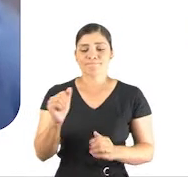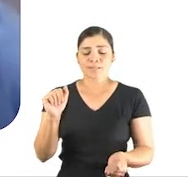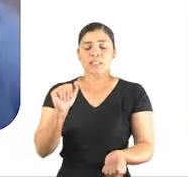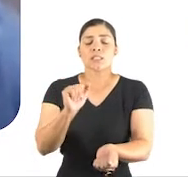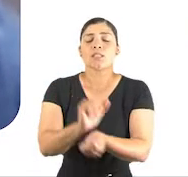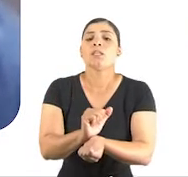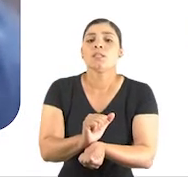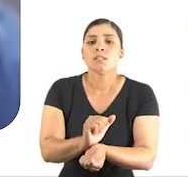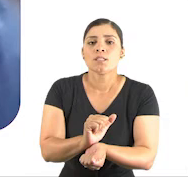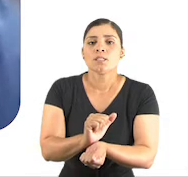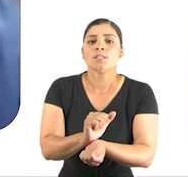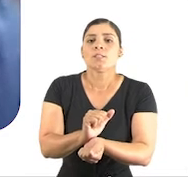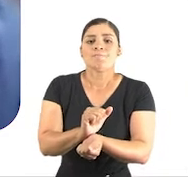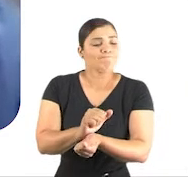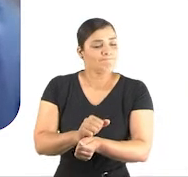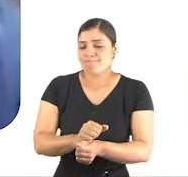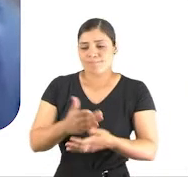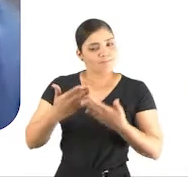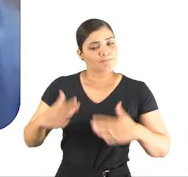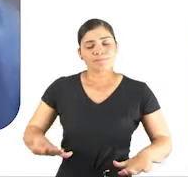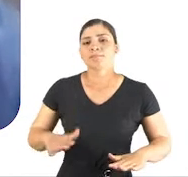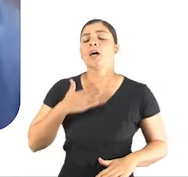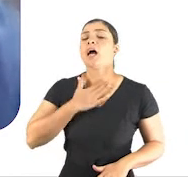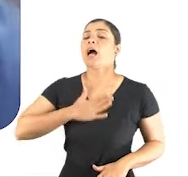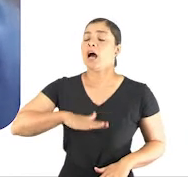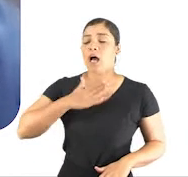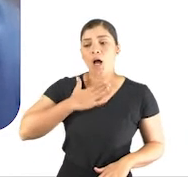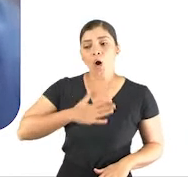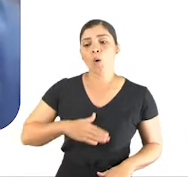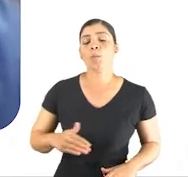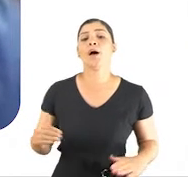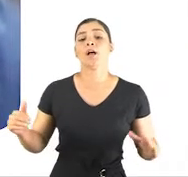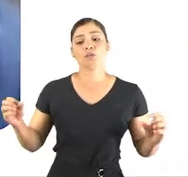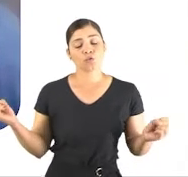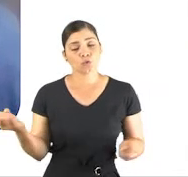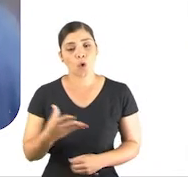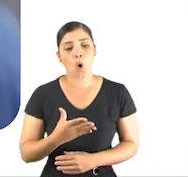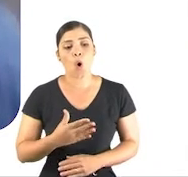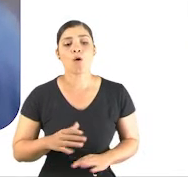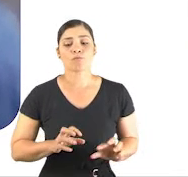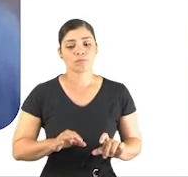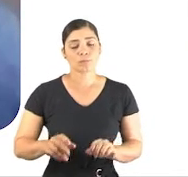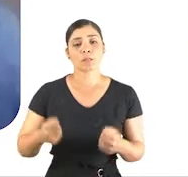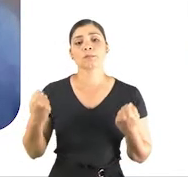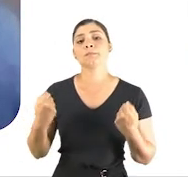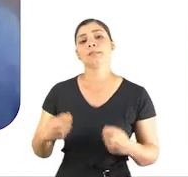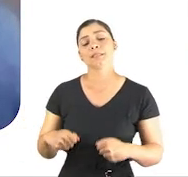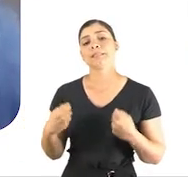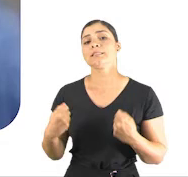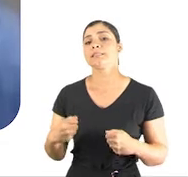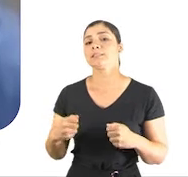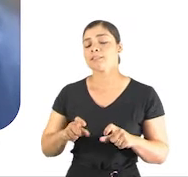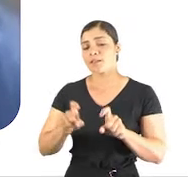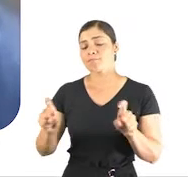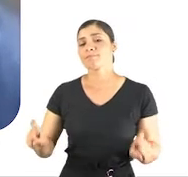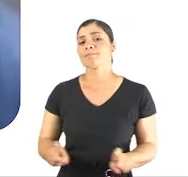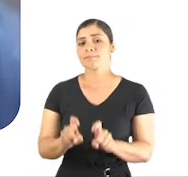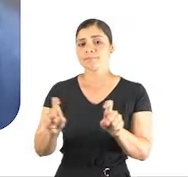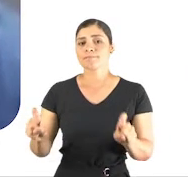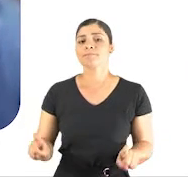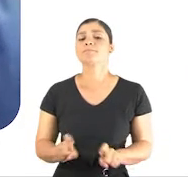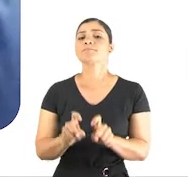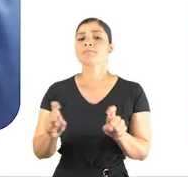olha, do jeito que a gente trabalha hoje, os resultados que a gente vão escolher é esse mesmo, né?